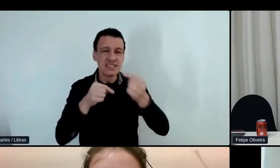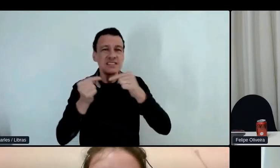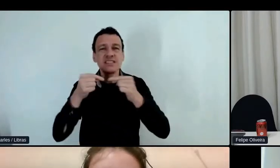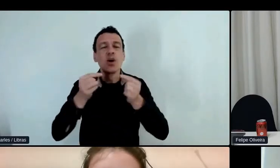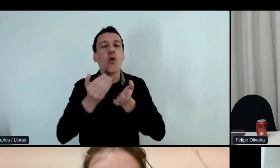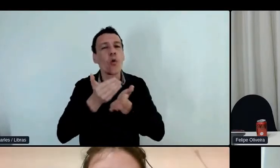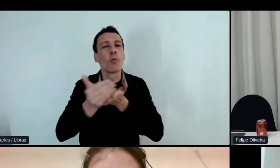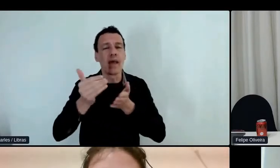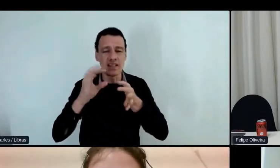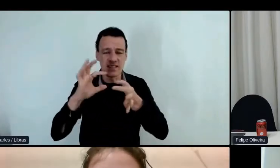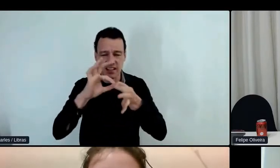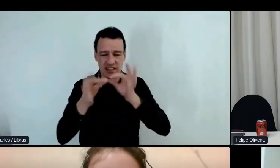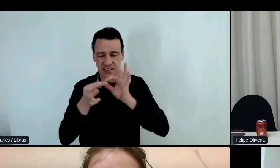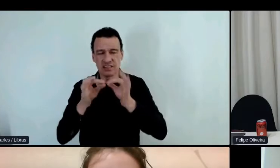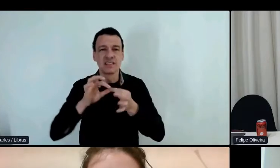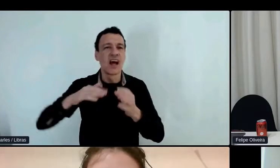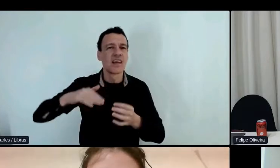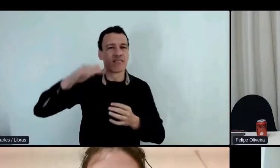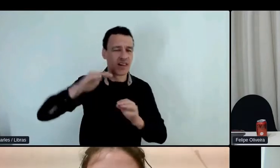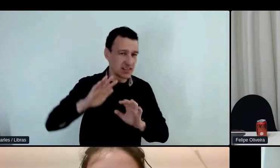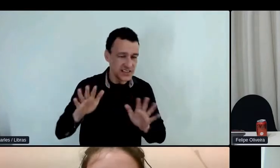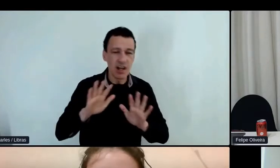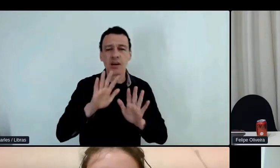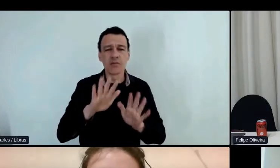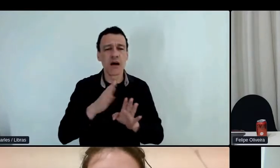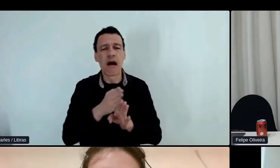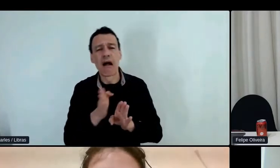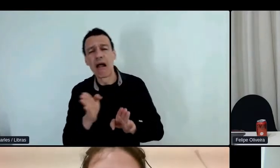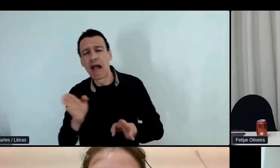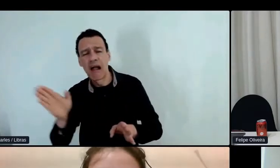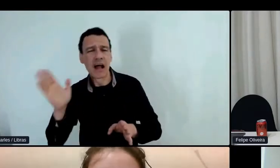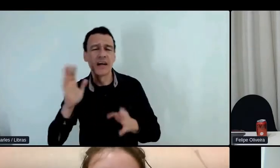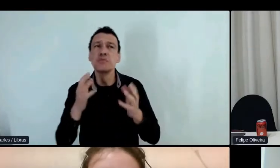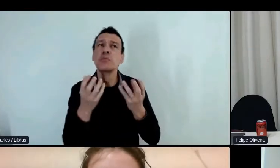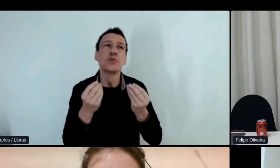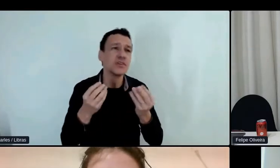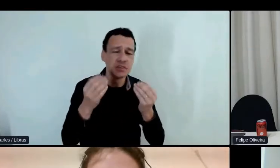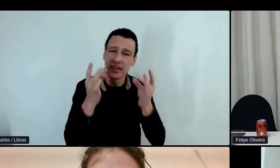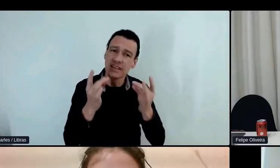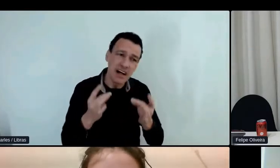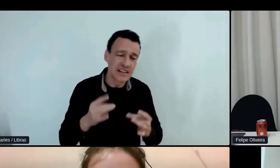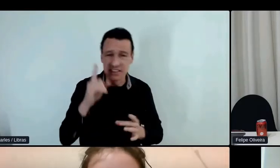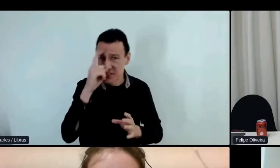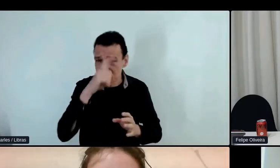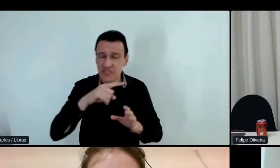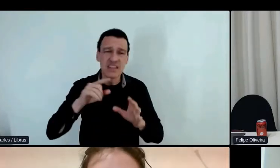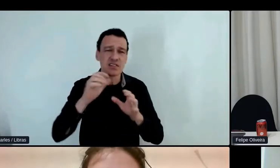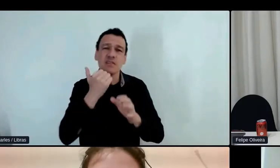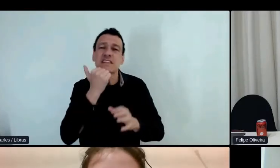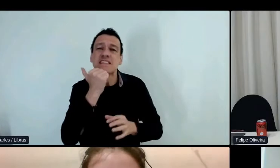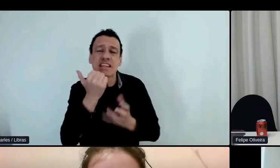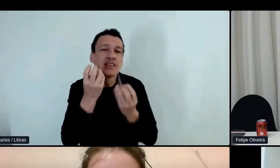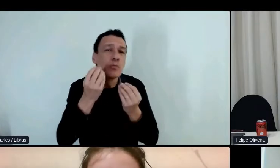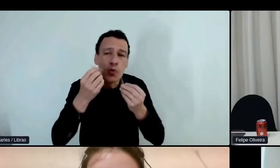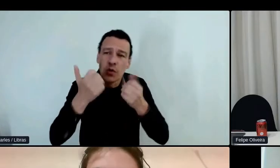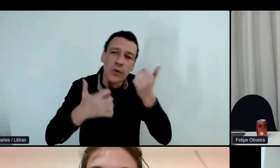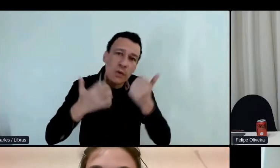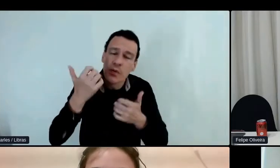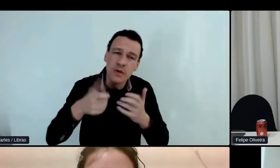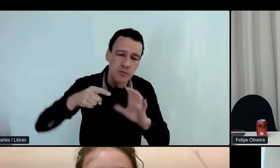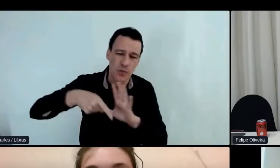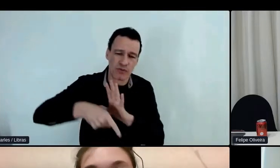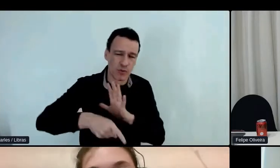diferente do neurotípico. Aqui eu teria que entrar a nível de neurociência, falando sobre as podas neurais que